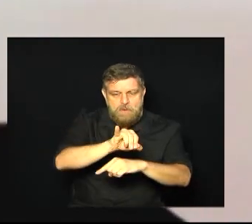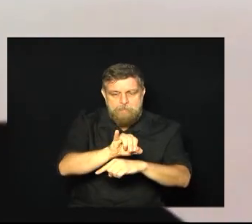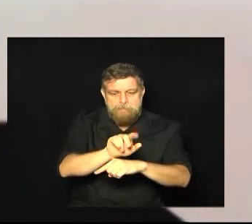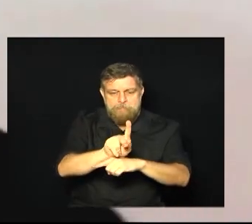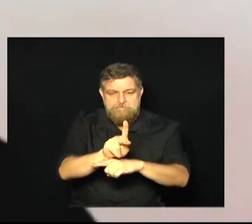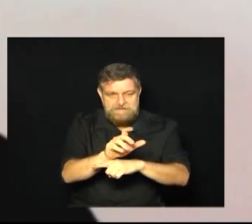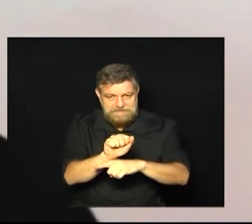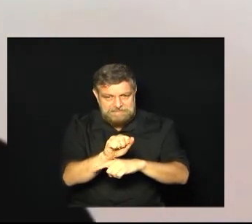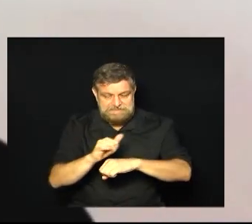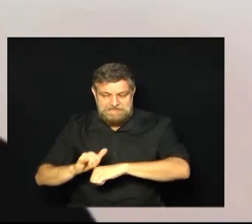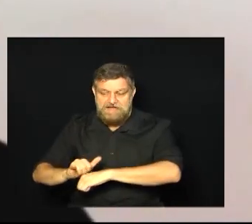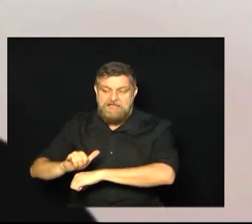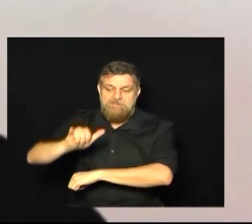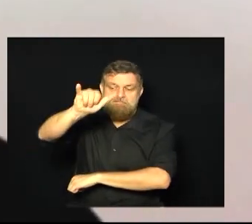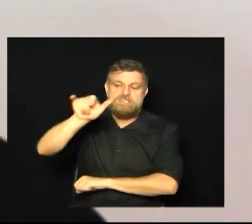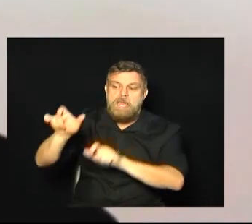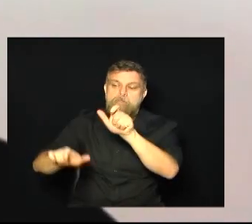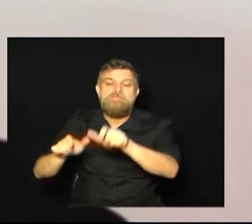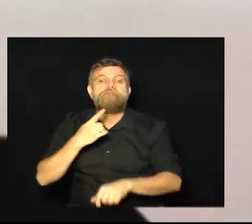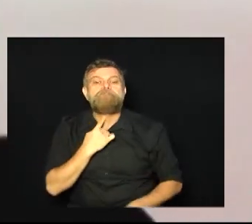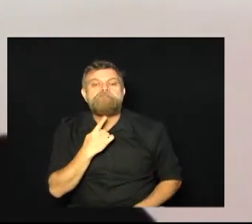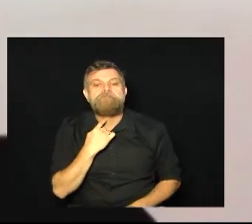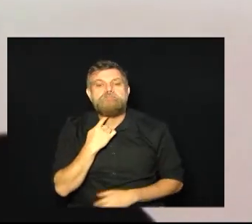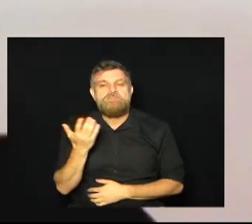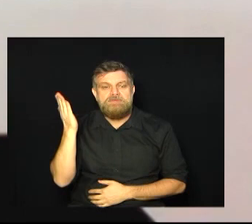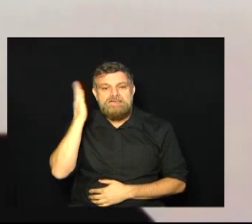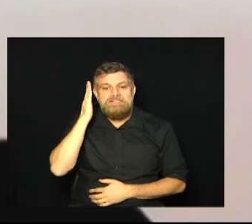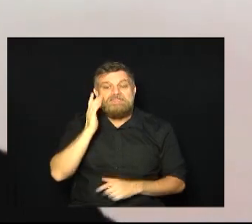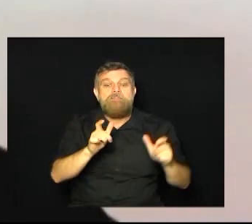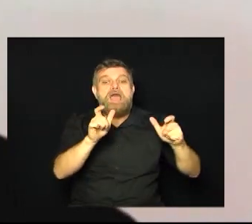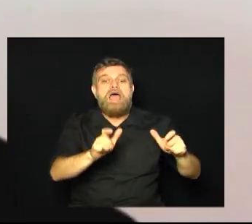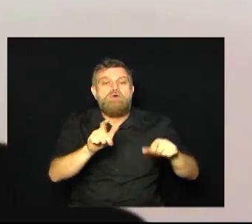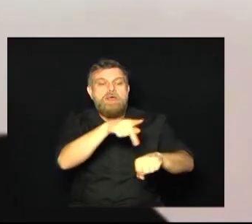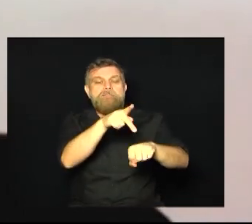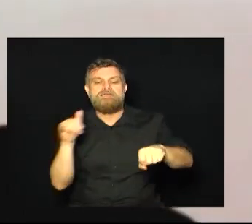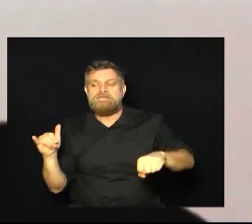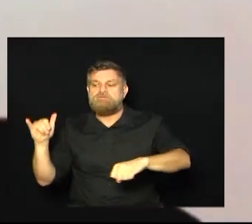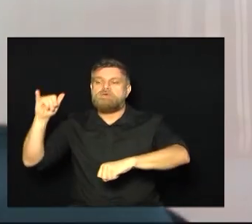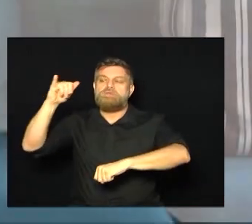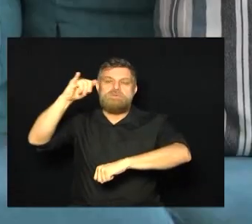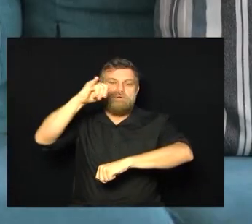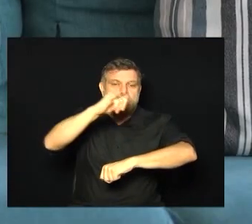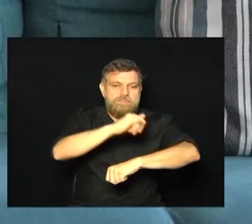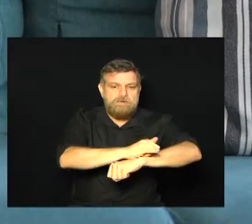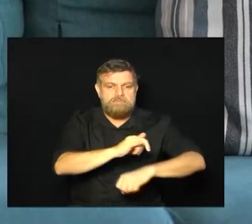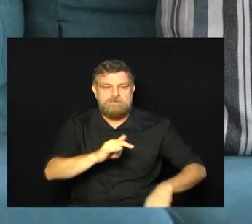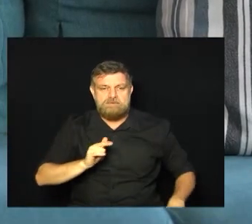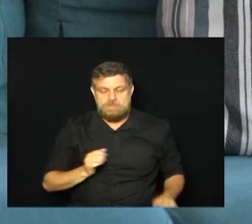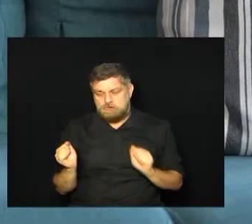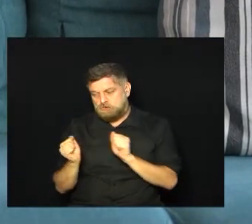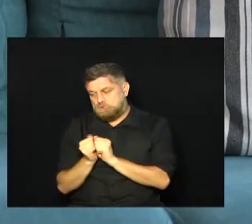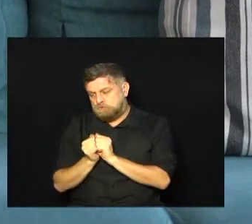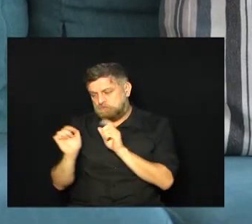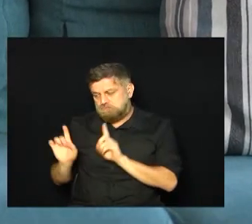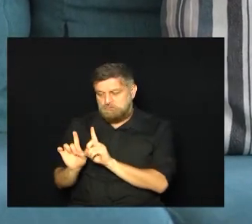quer viajar. Então, ela quer viajar, ela já sabe o destino dela, por exemplo, e vai ela só, ou vai com